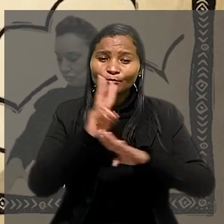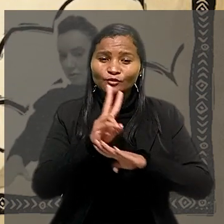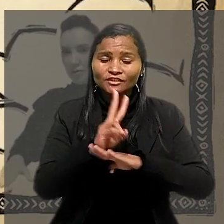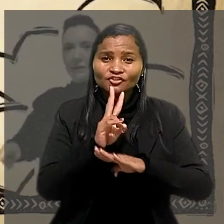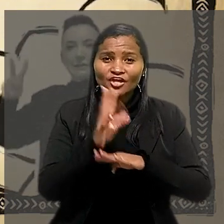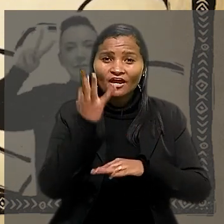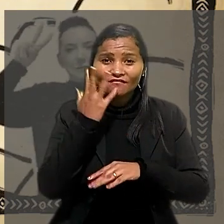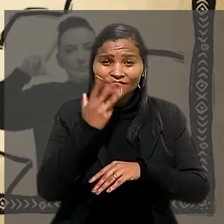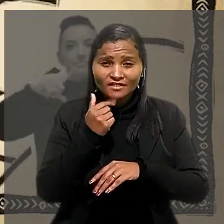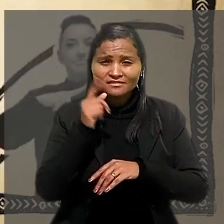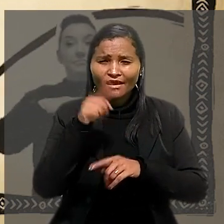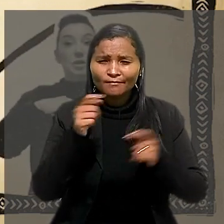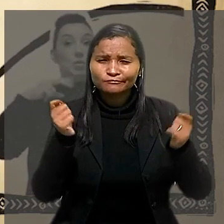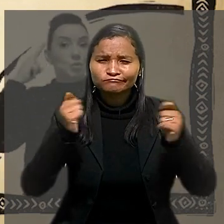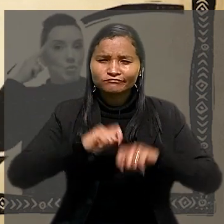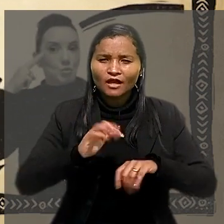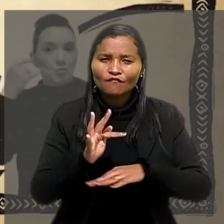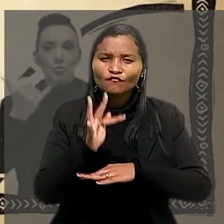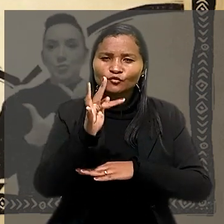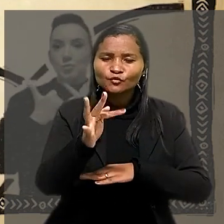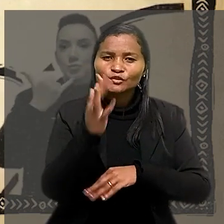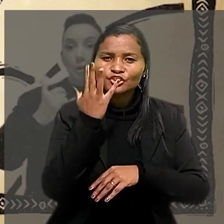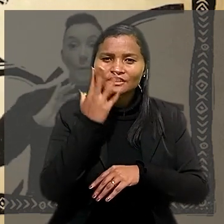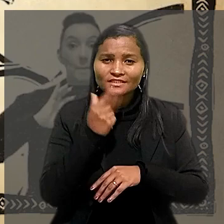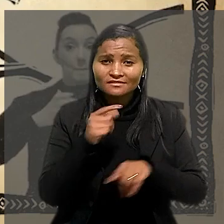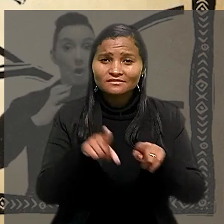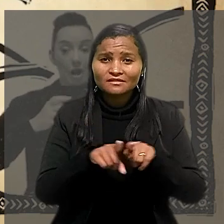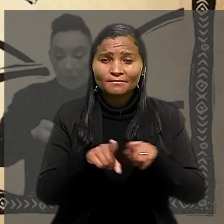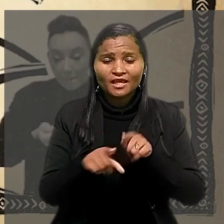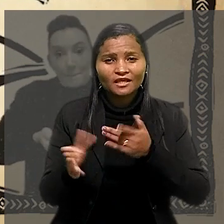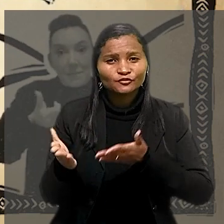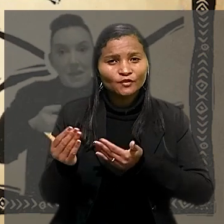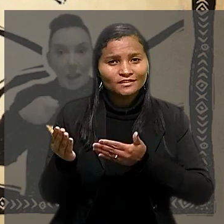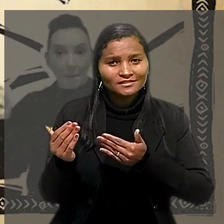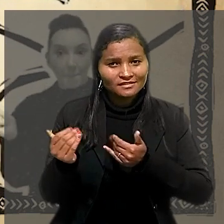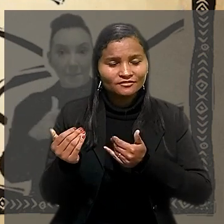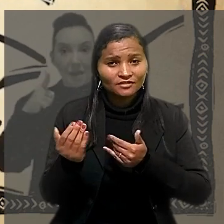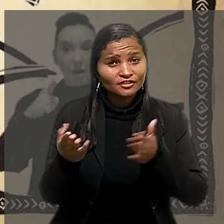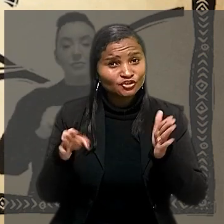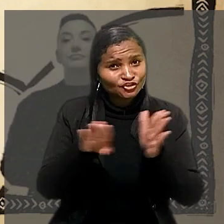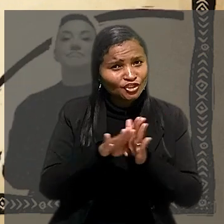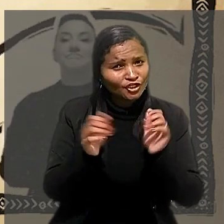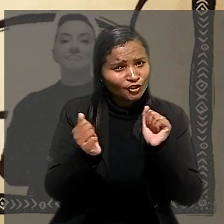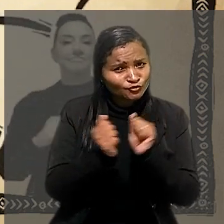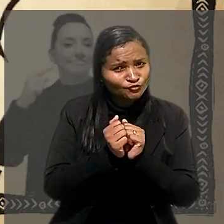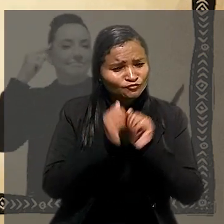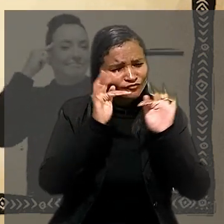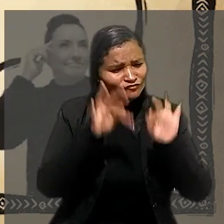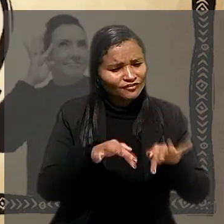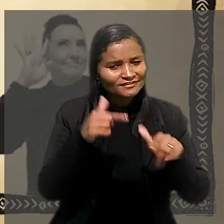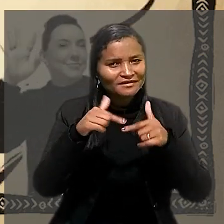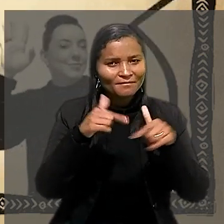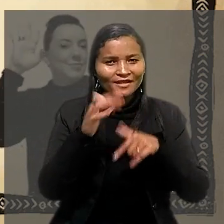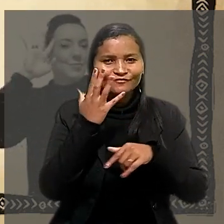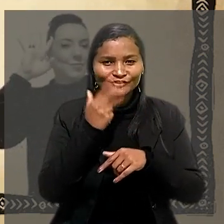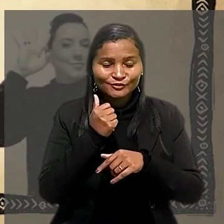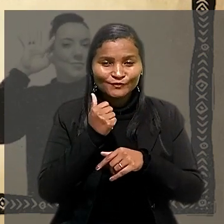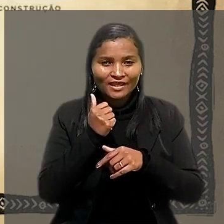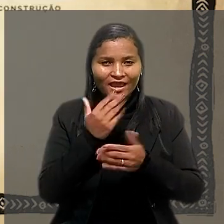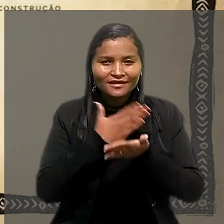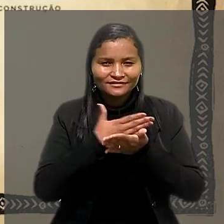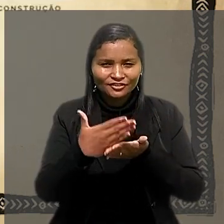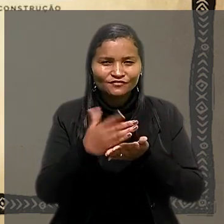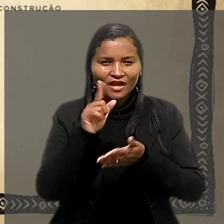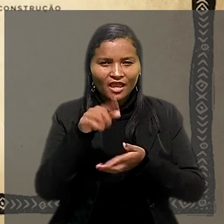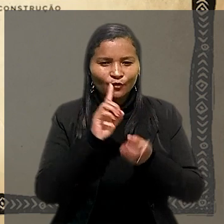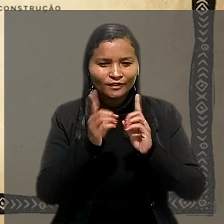campanha Proteger a Infância é Potencializar o Futuro de Crianças e Adolescentes. Chega junto para acabar com o trabalho infantil.